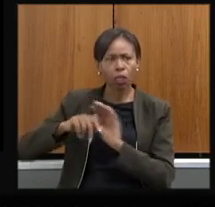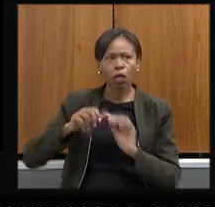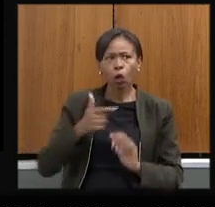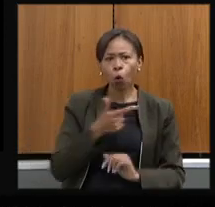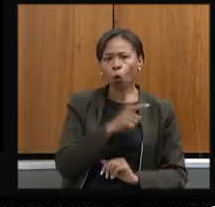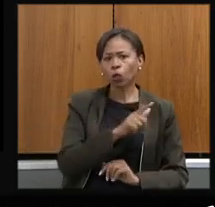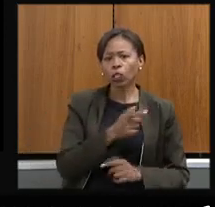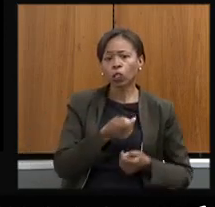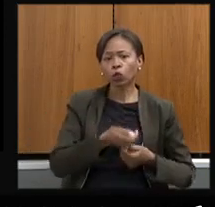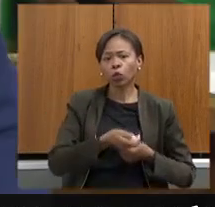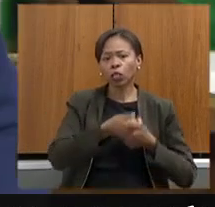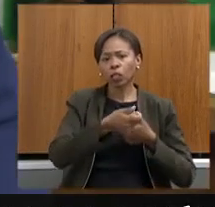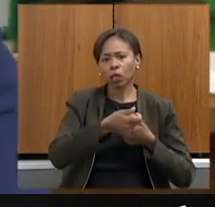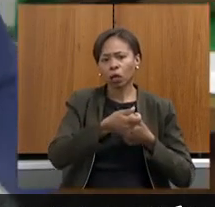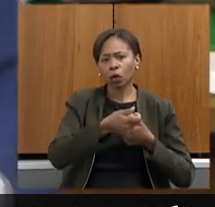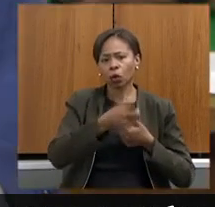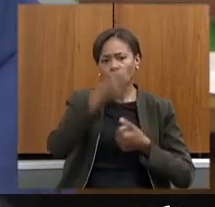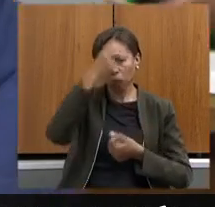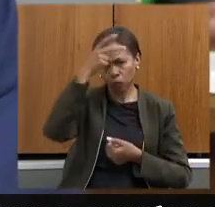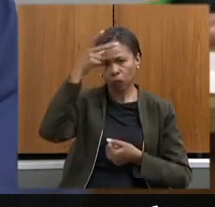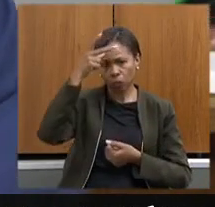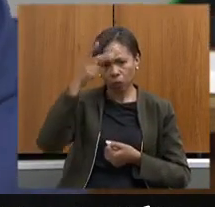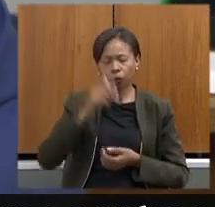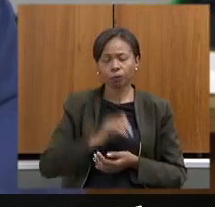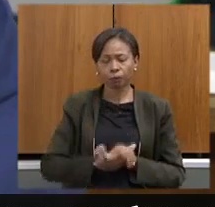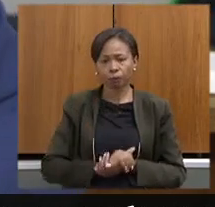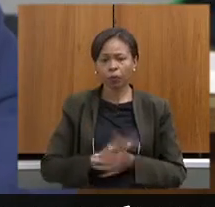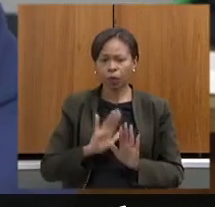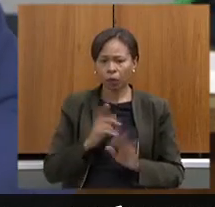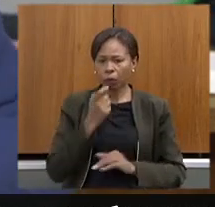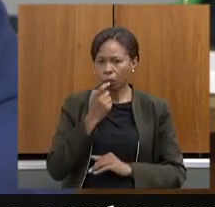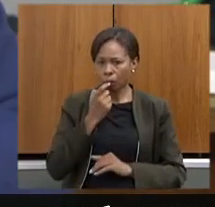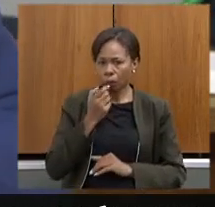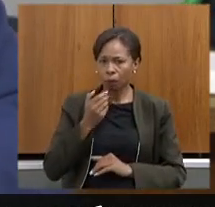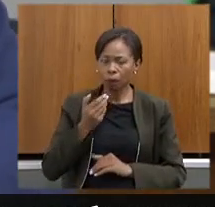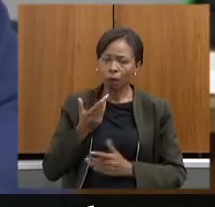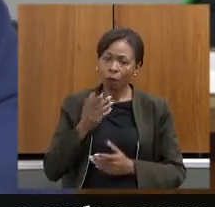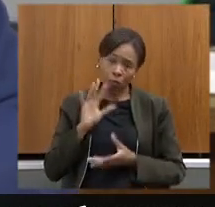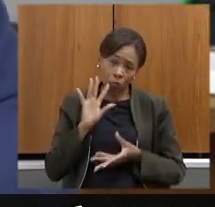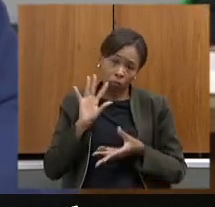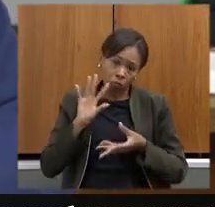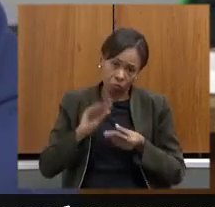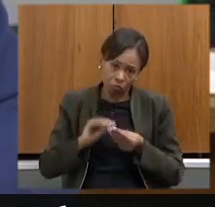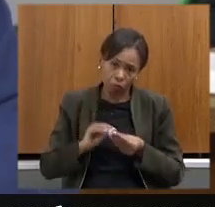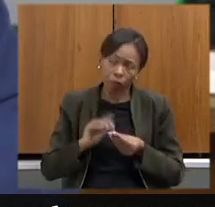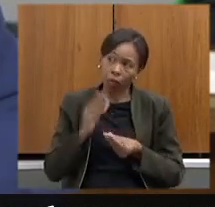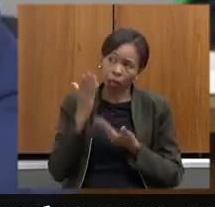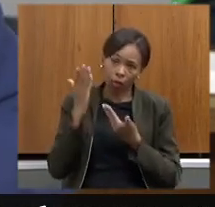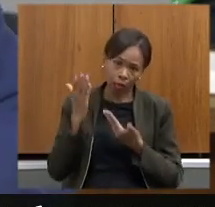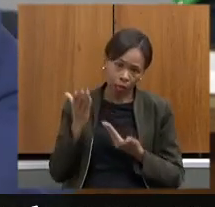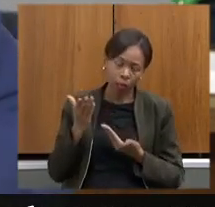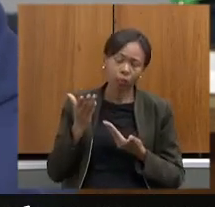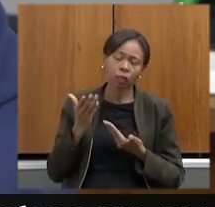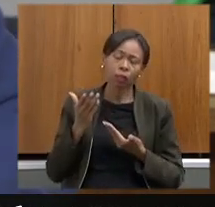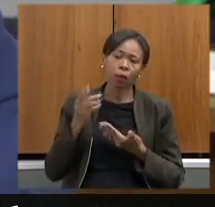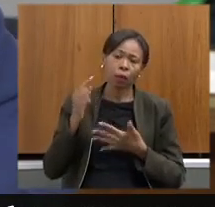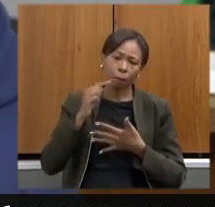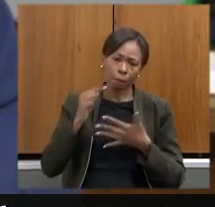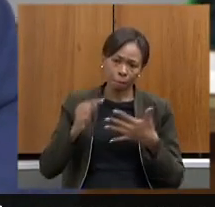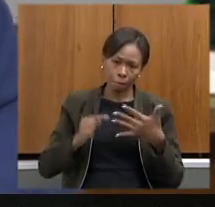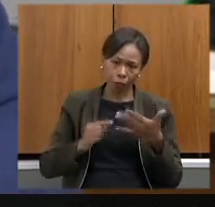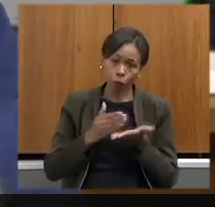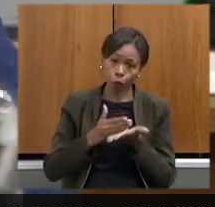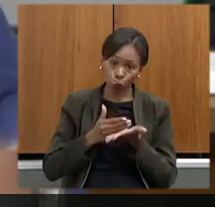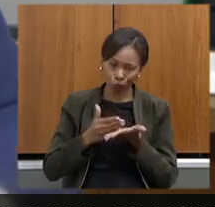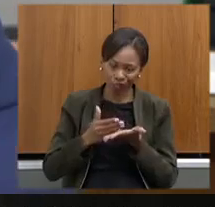estado para municípios estão muito brevemente Essas foram as nossas falas iniciais